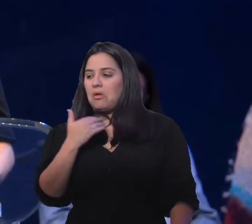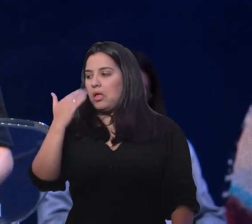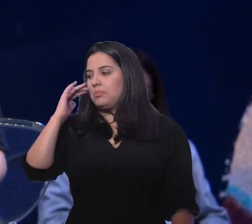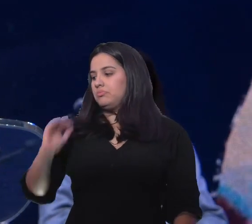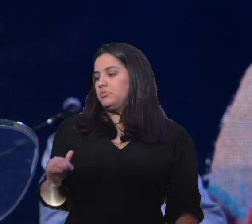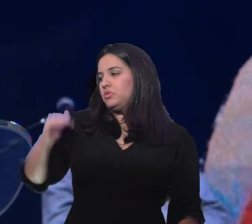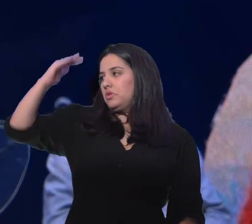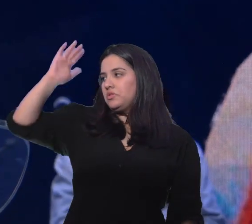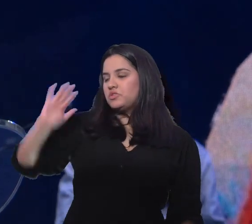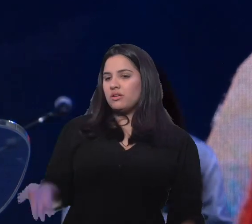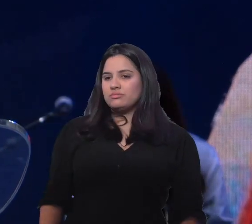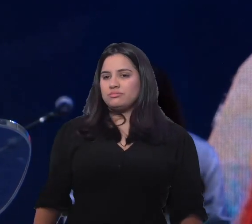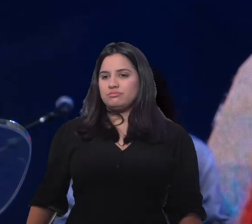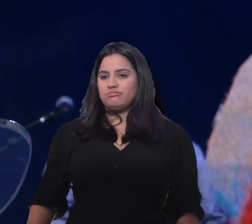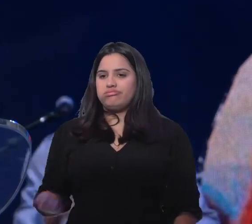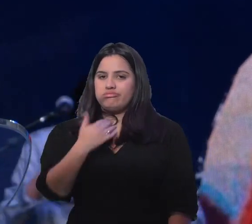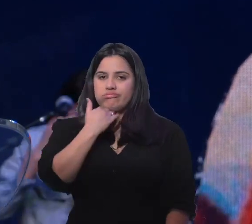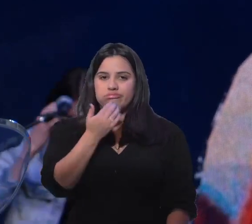amigo da galera.